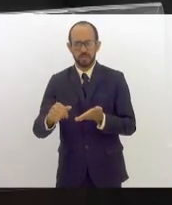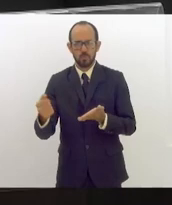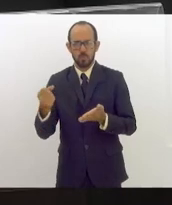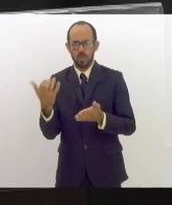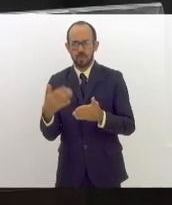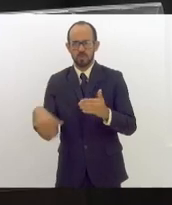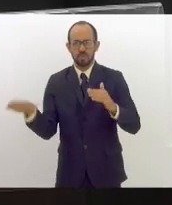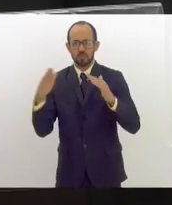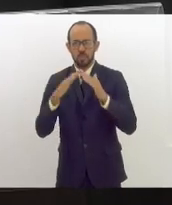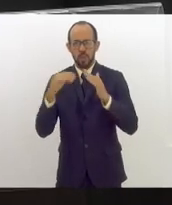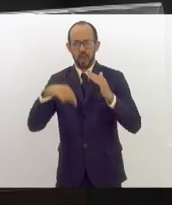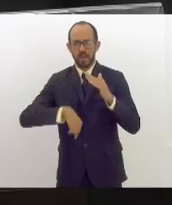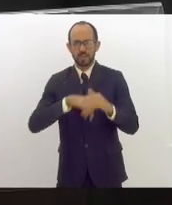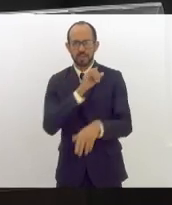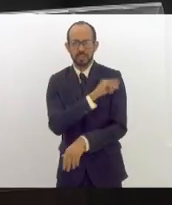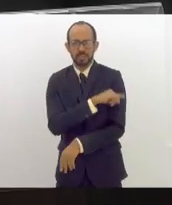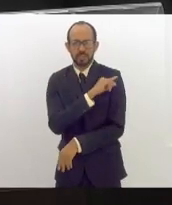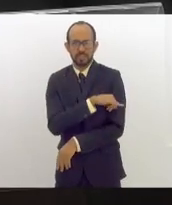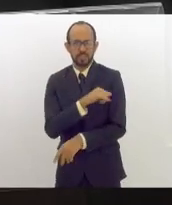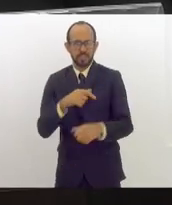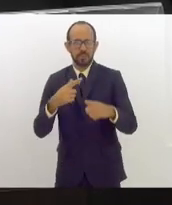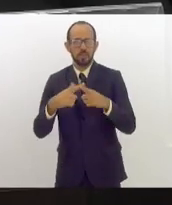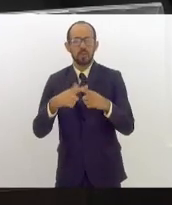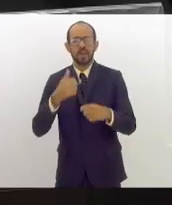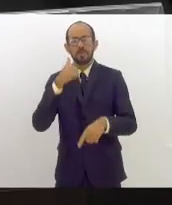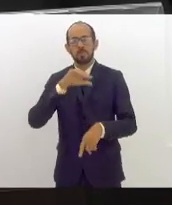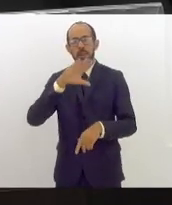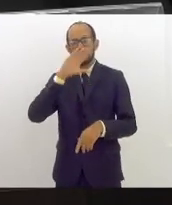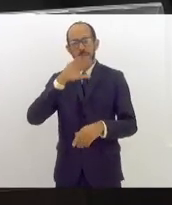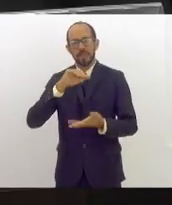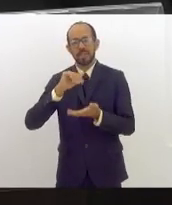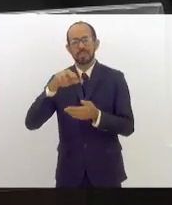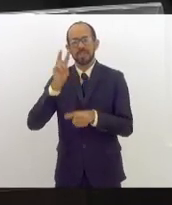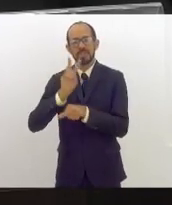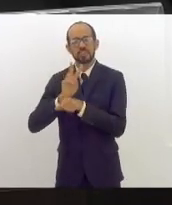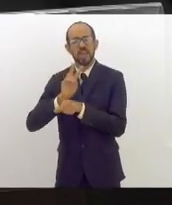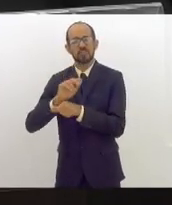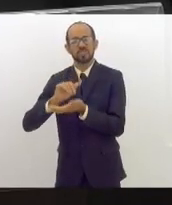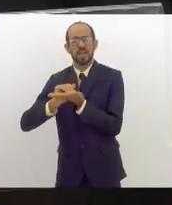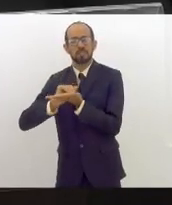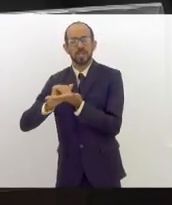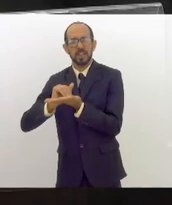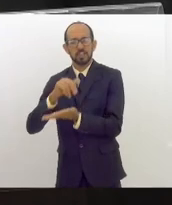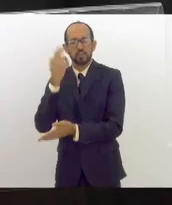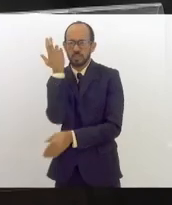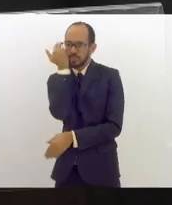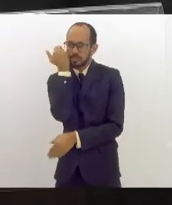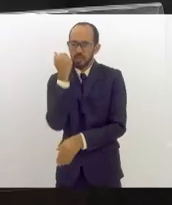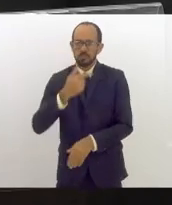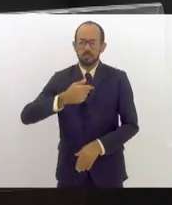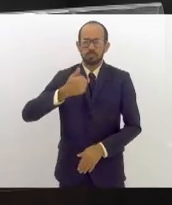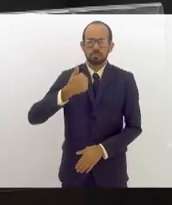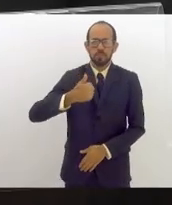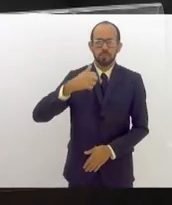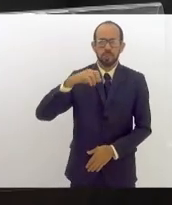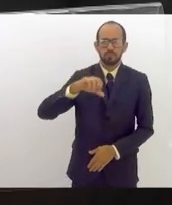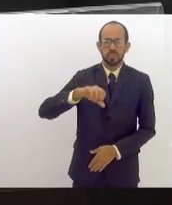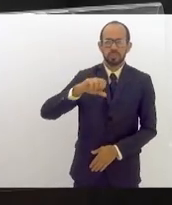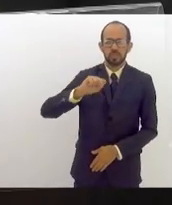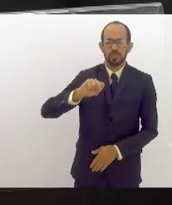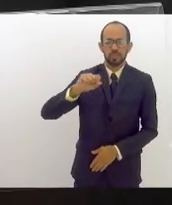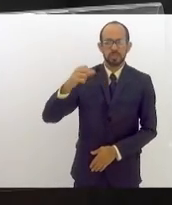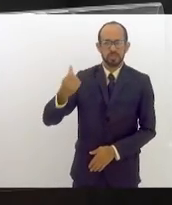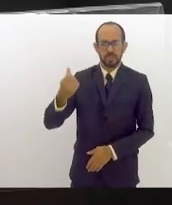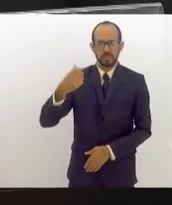para minha mãe ser chefe de gabinete de Leomar em 1986 né Acho que o